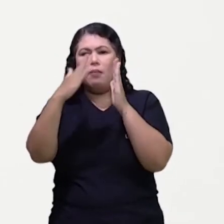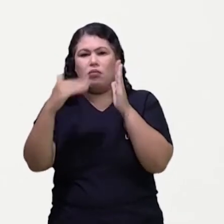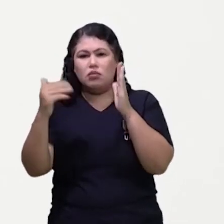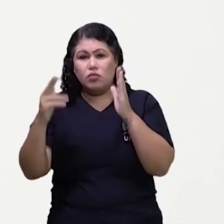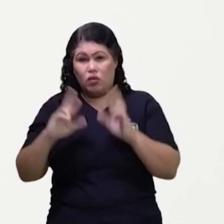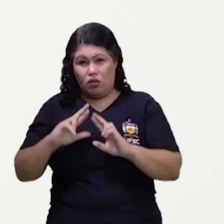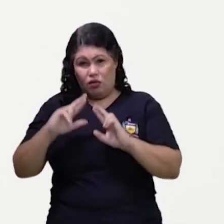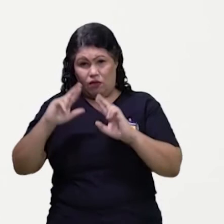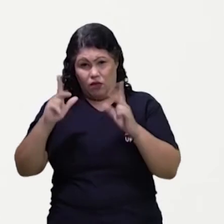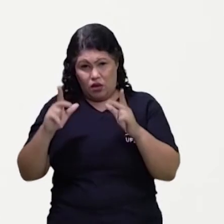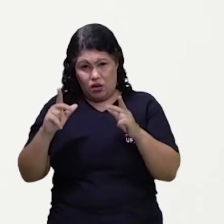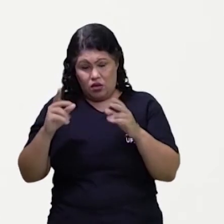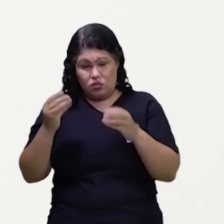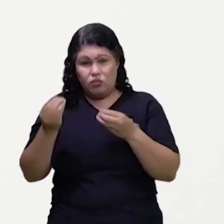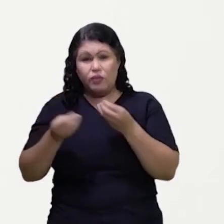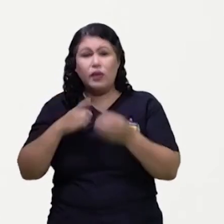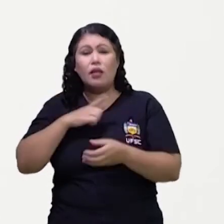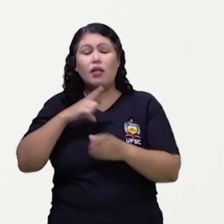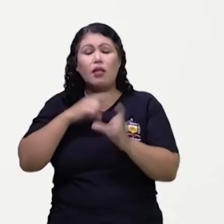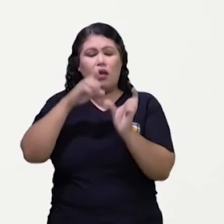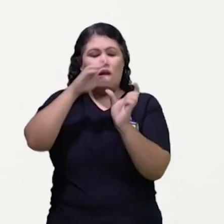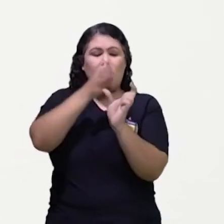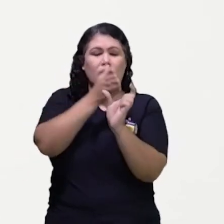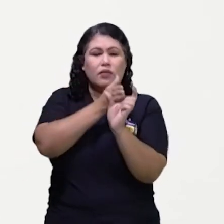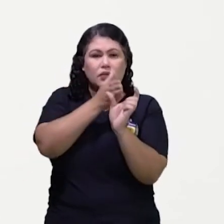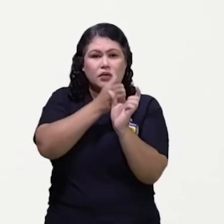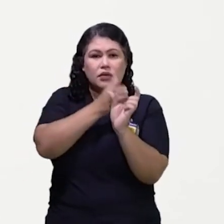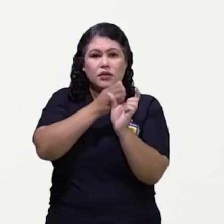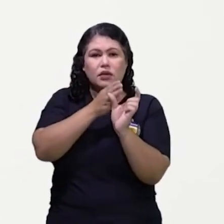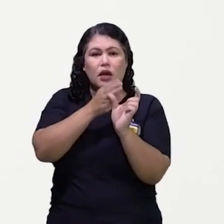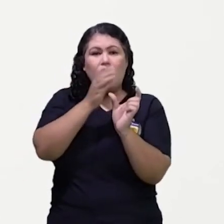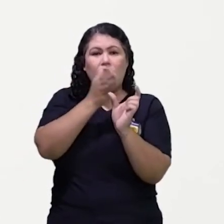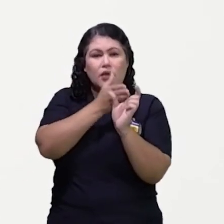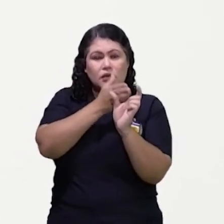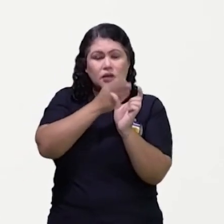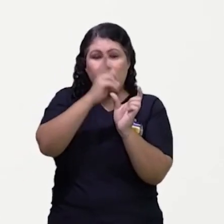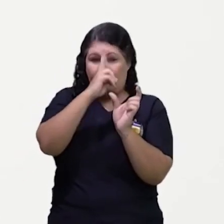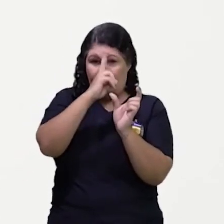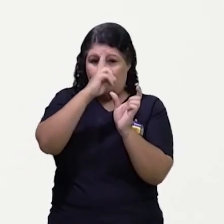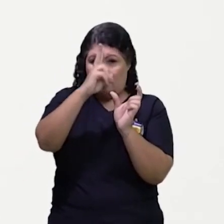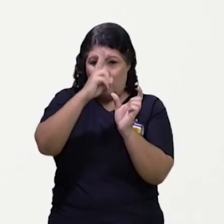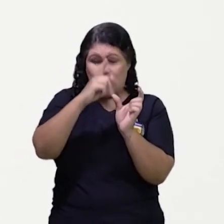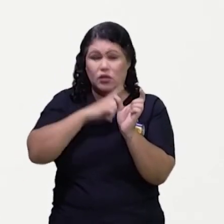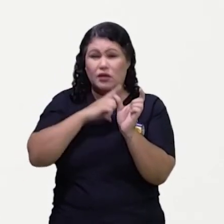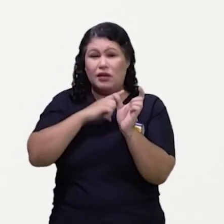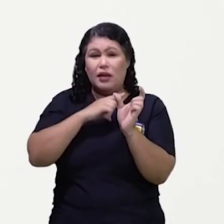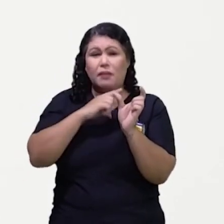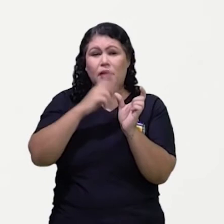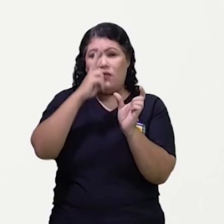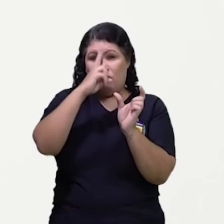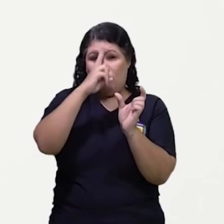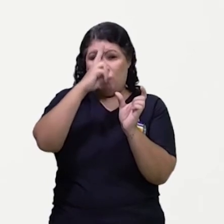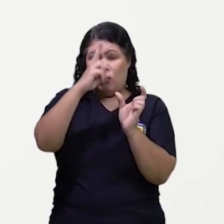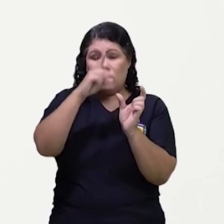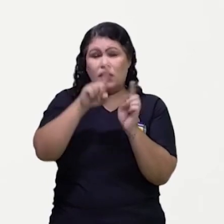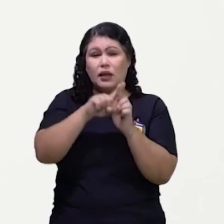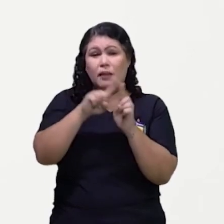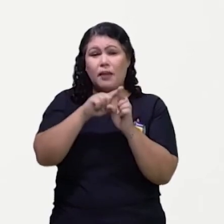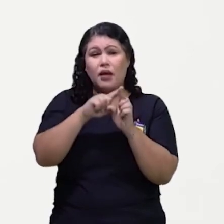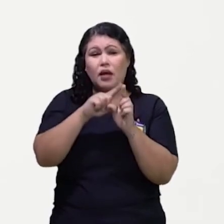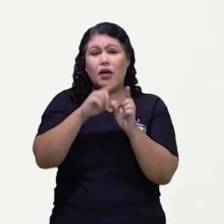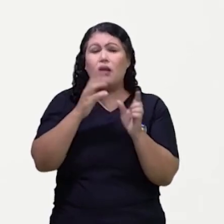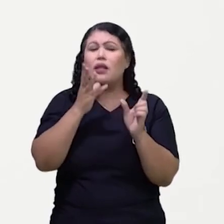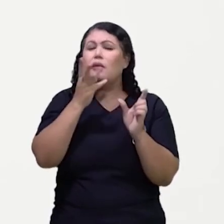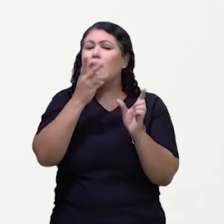água? Aonde é a minha sílaba tônica? É onde eu pronunciei com mais intensidade e mais demorado.